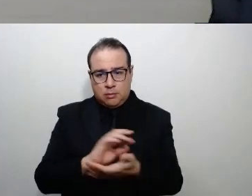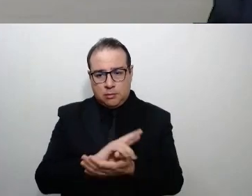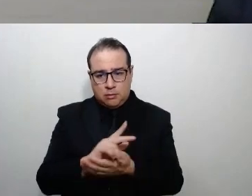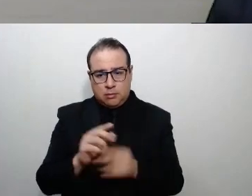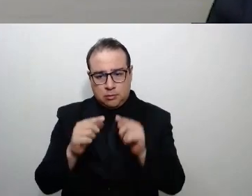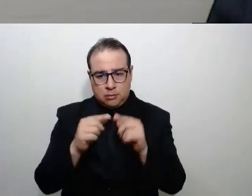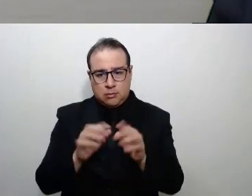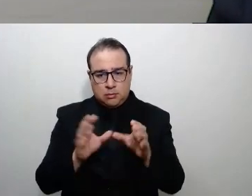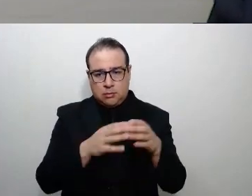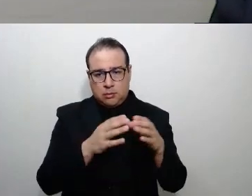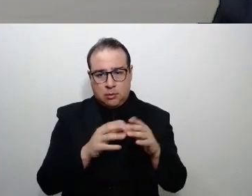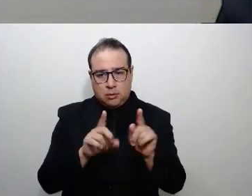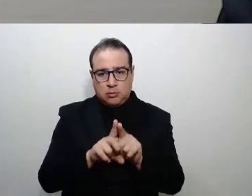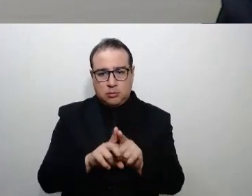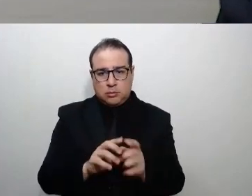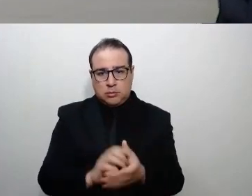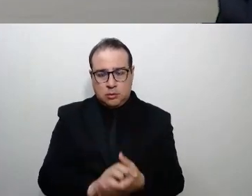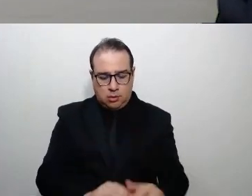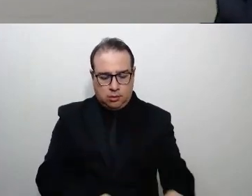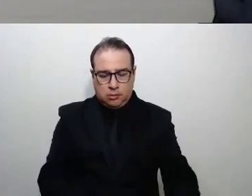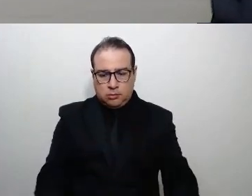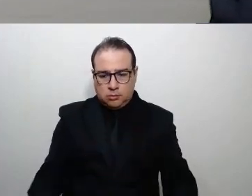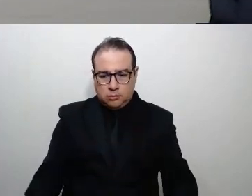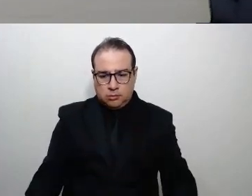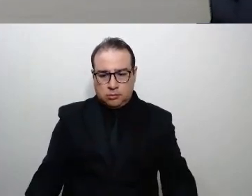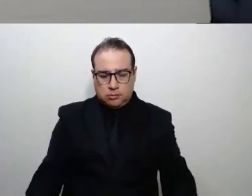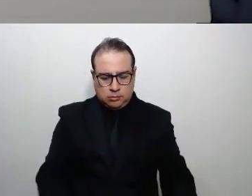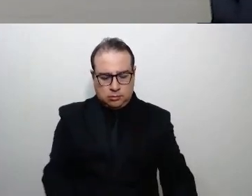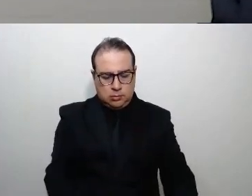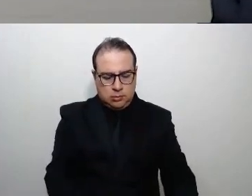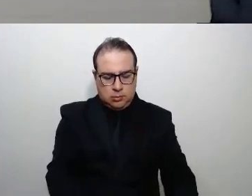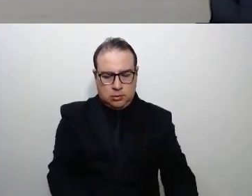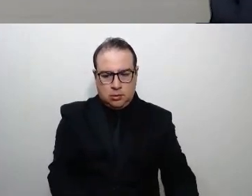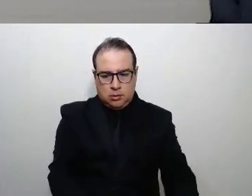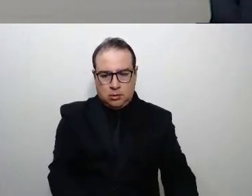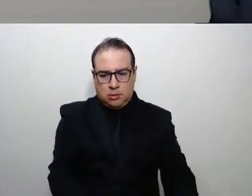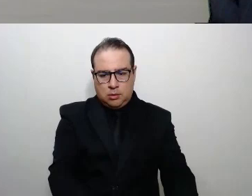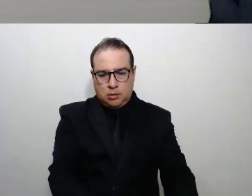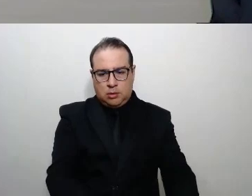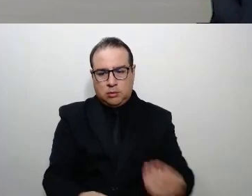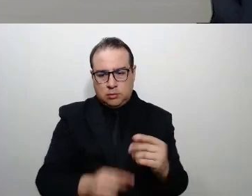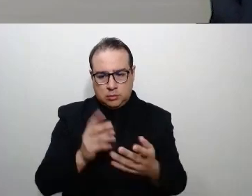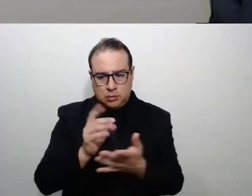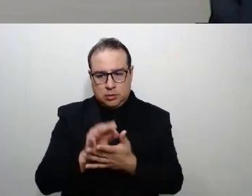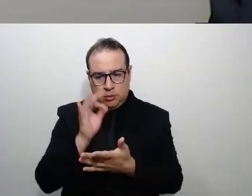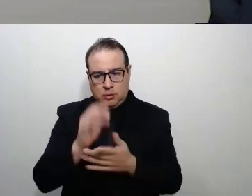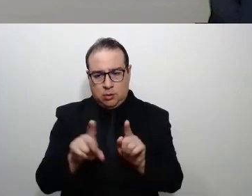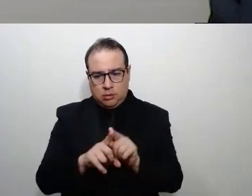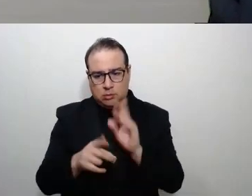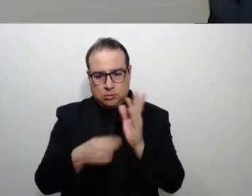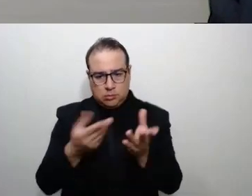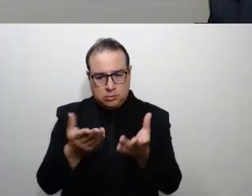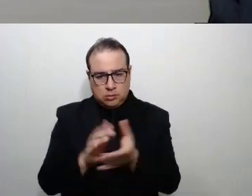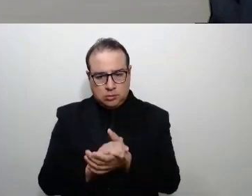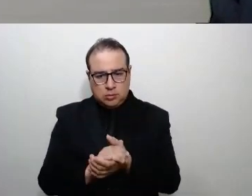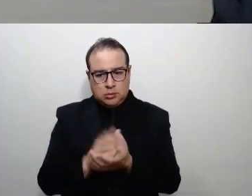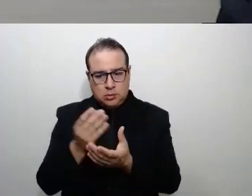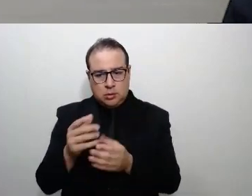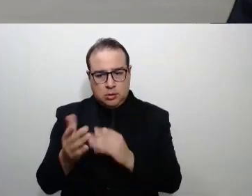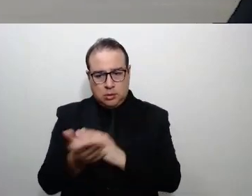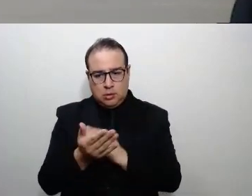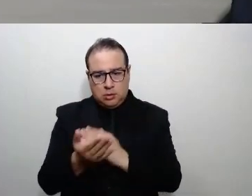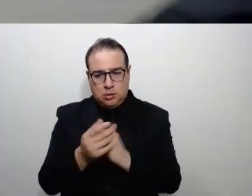as equipes certo de que sempre é possível fazer melhor estaremos dispostos a contribuir com